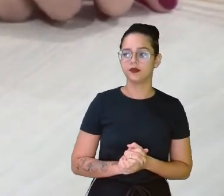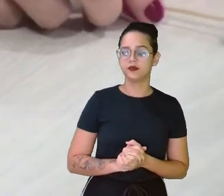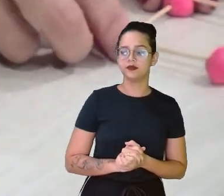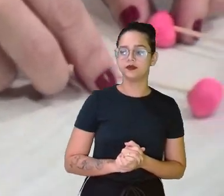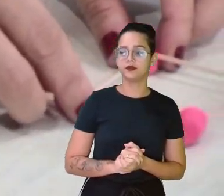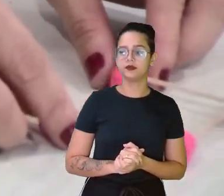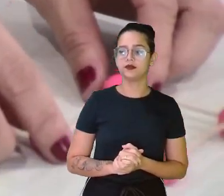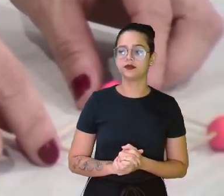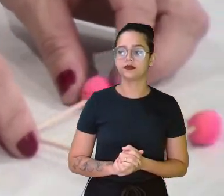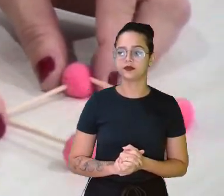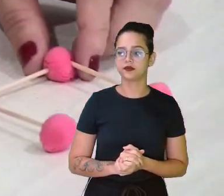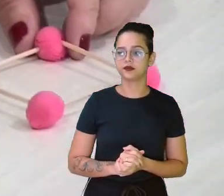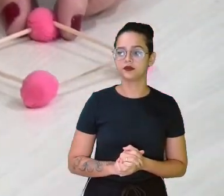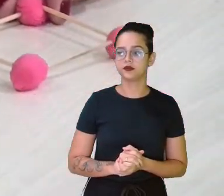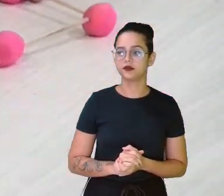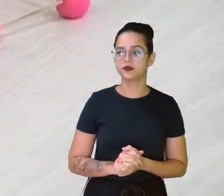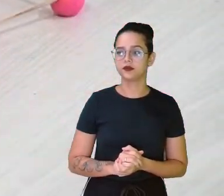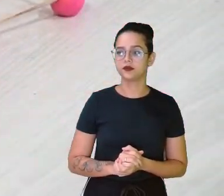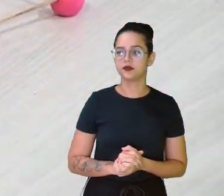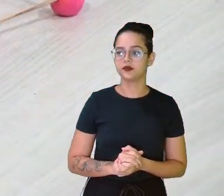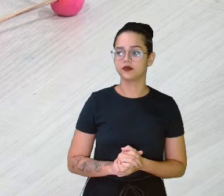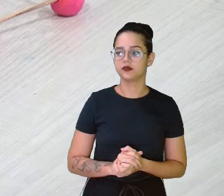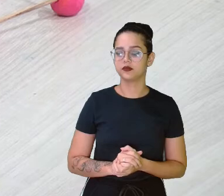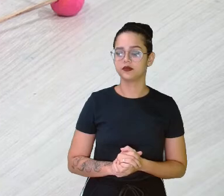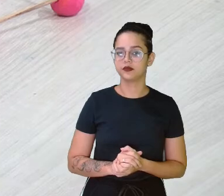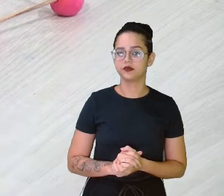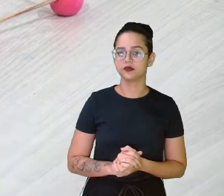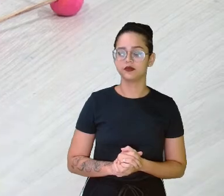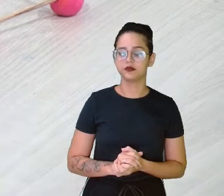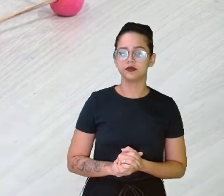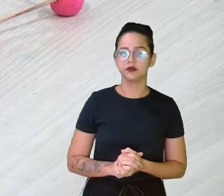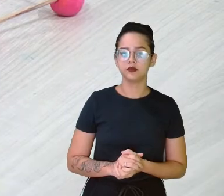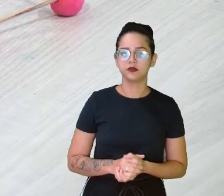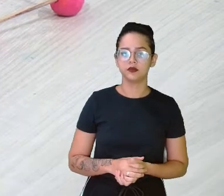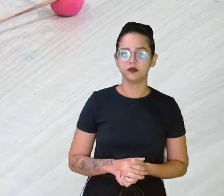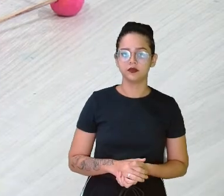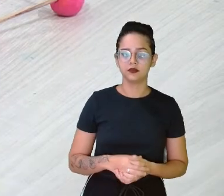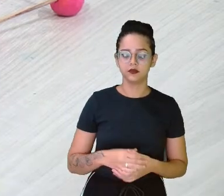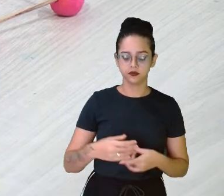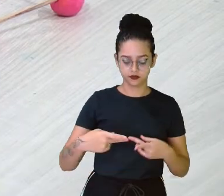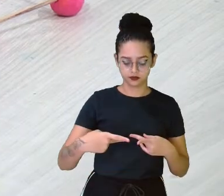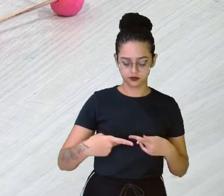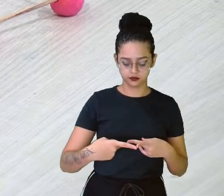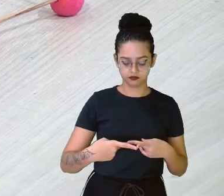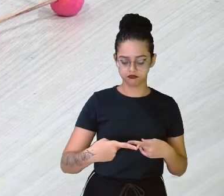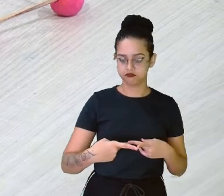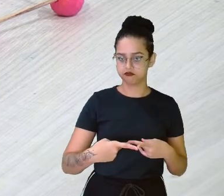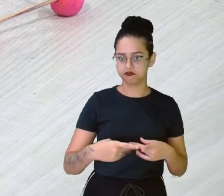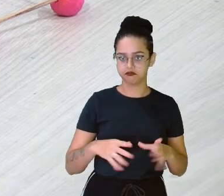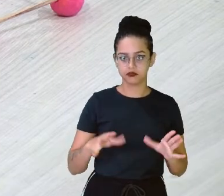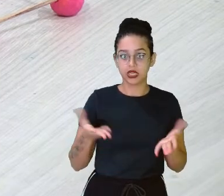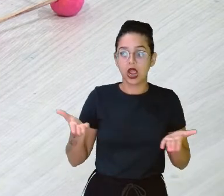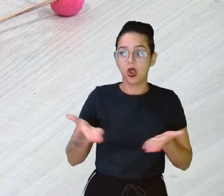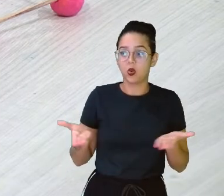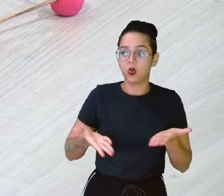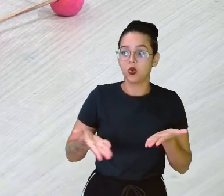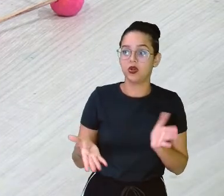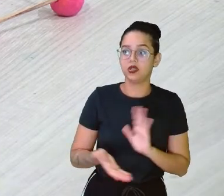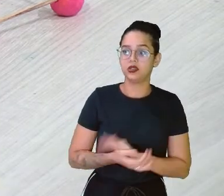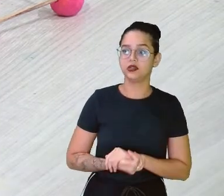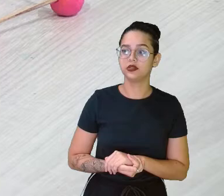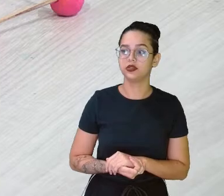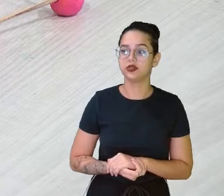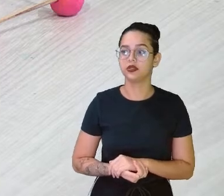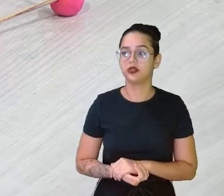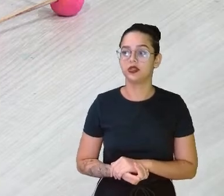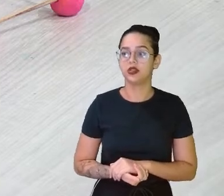base. Opa, agora a minha base é quadrada. E agora, professora?